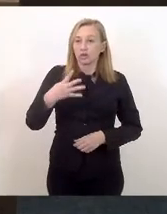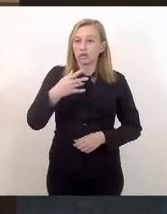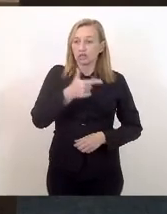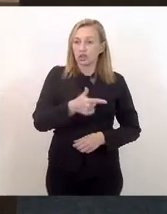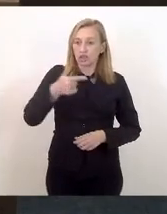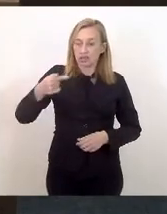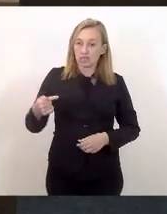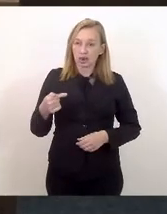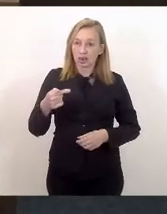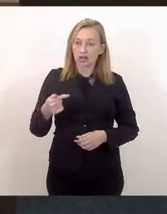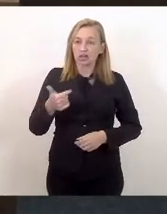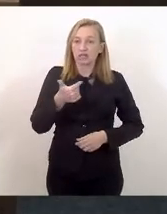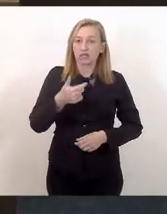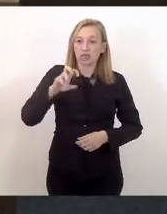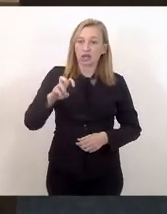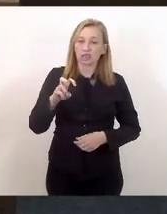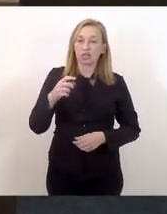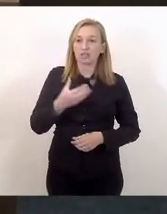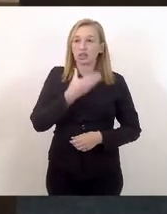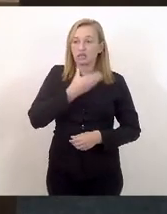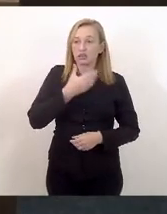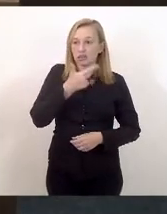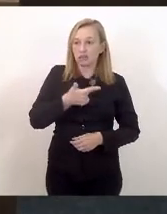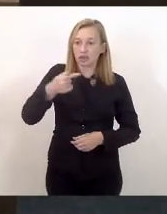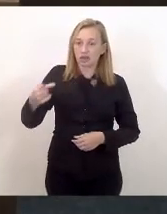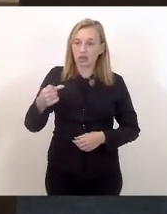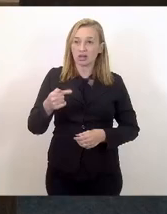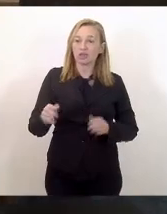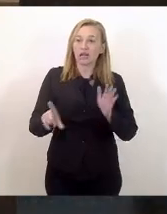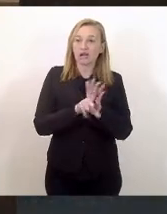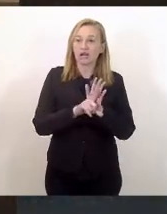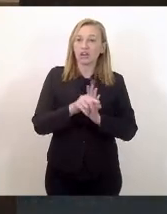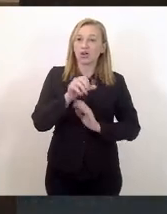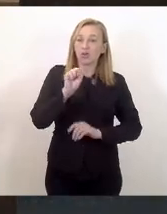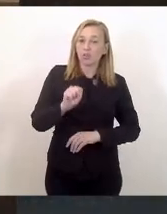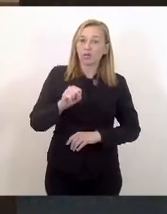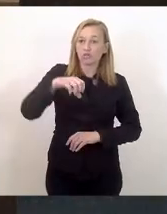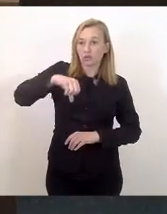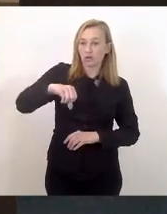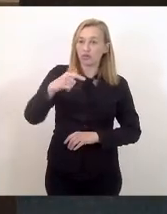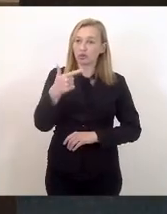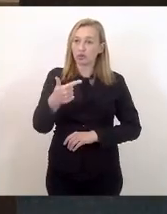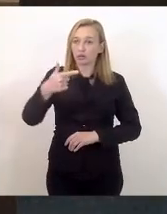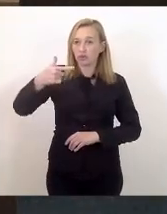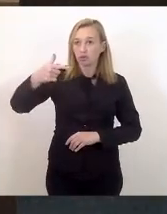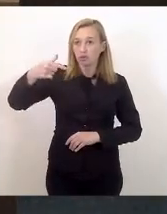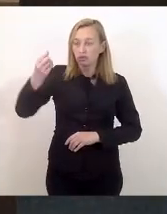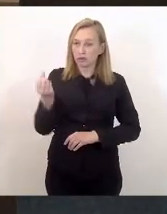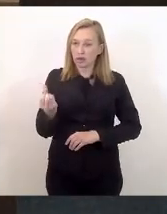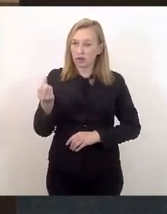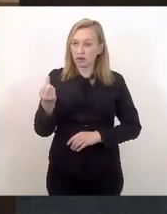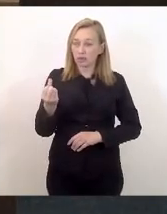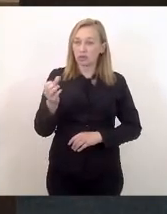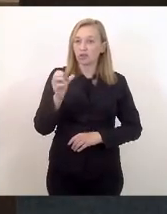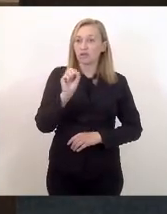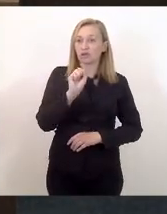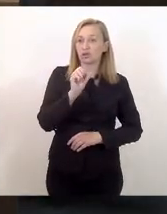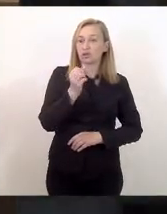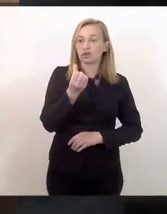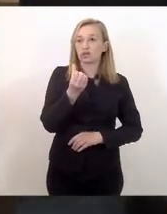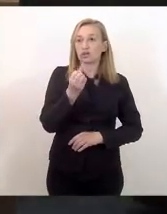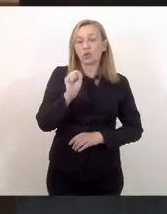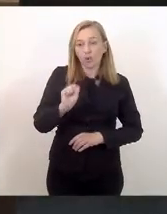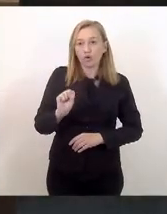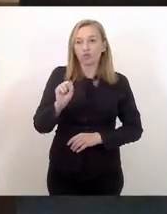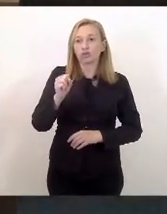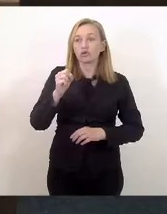15 de dezembro de 2017, nos termos da Lei 8.926, de 8 de julho de 2020. E